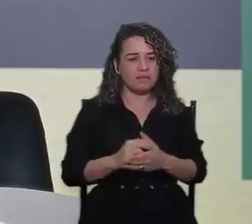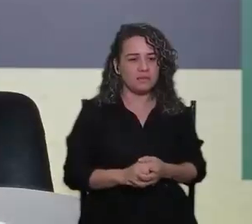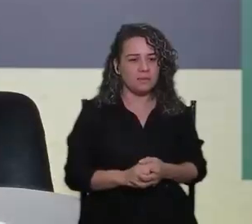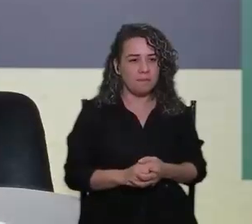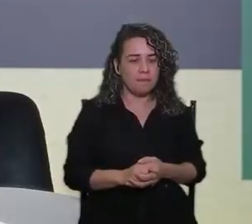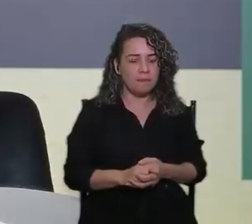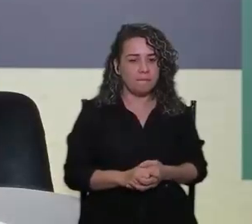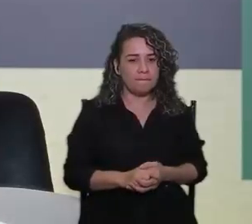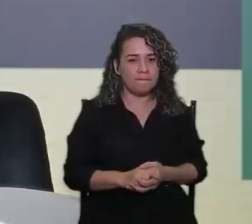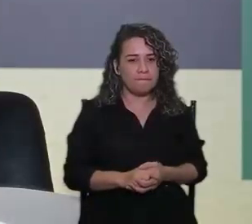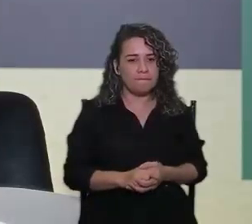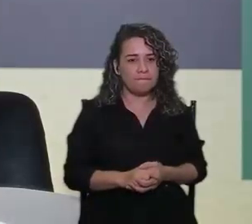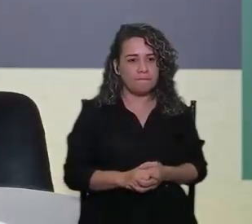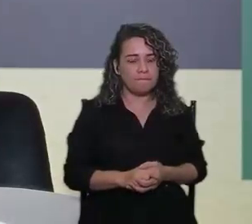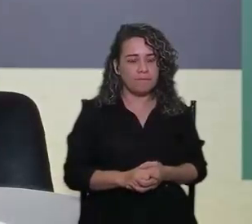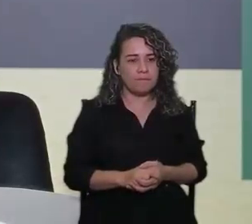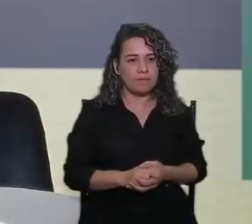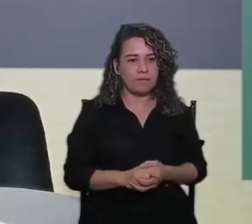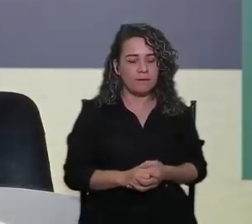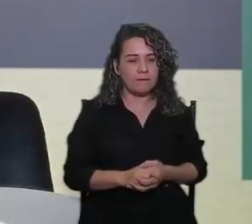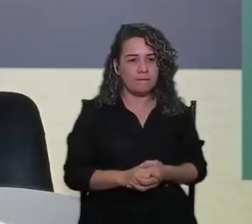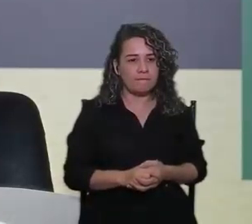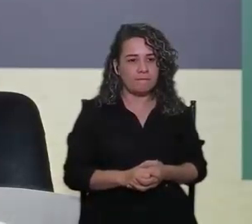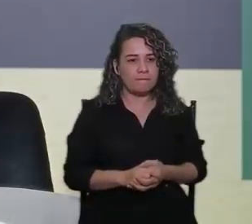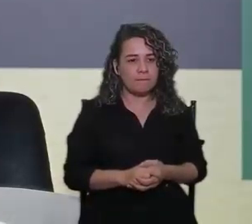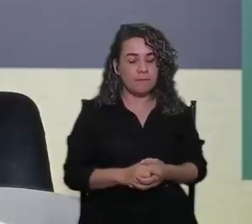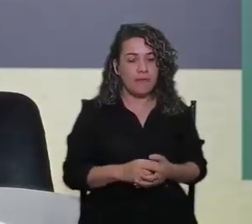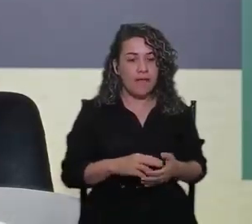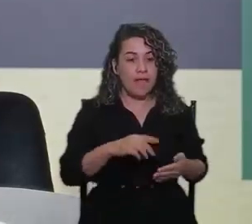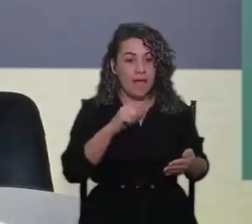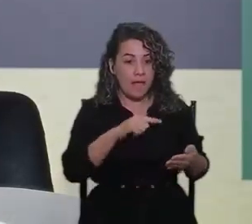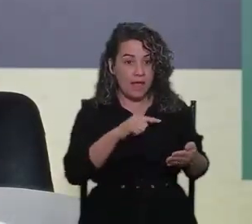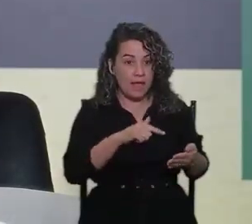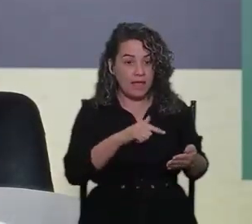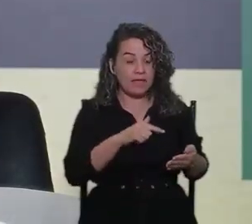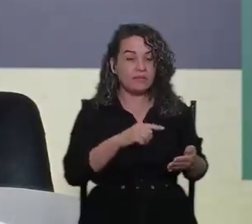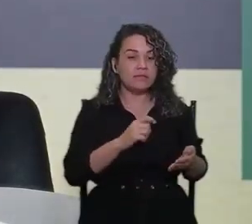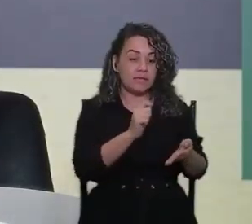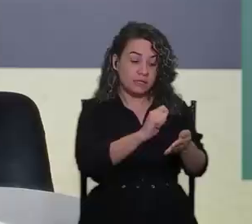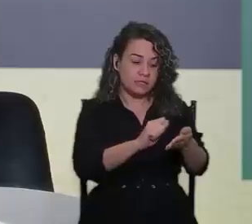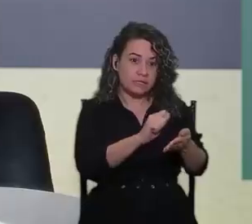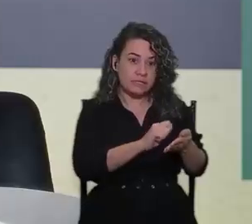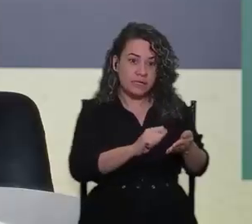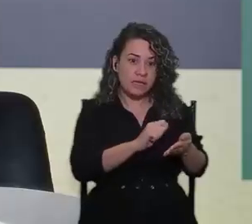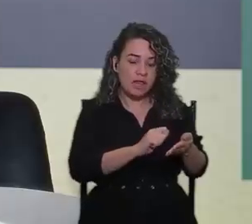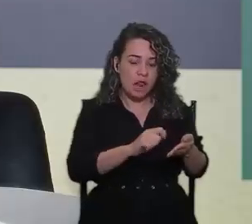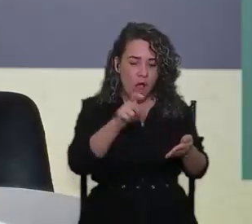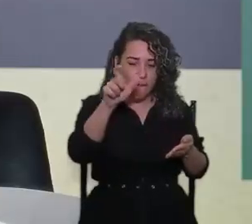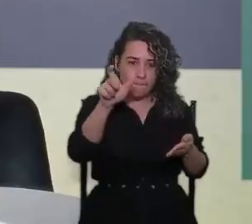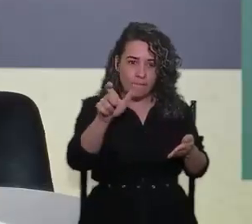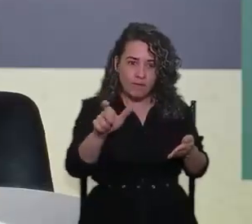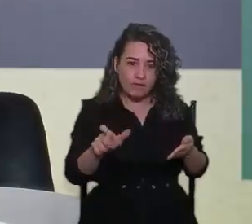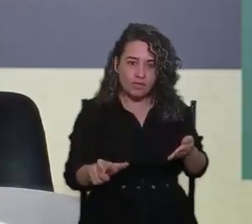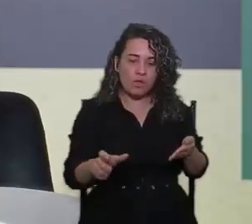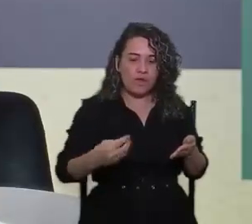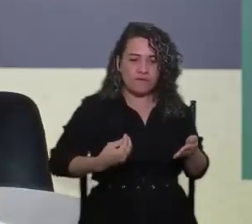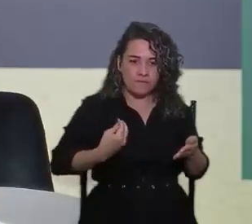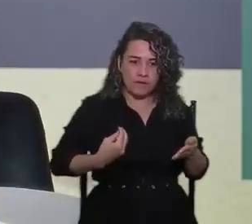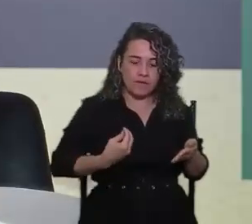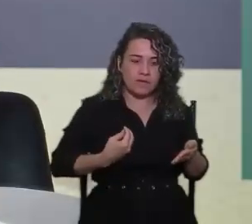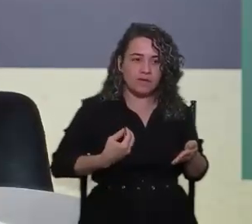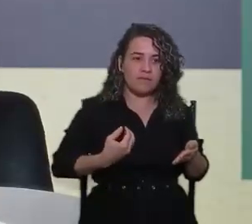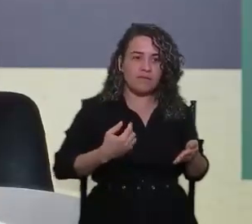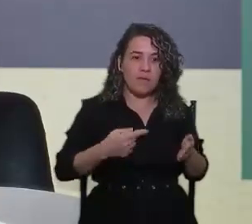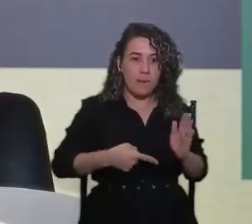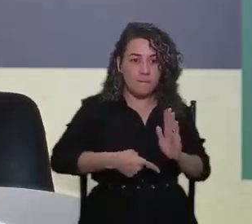voz da protagonista, é escrito em primeira pessoa, na voz da Esperança. A Esperança é a protagonista do livro.